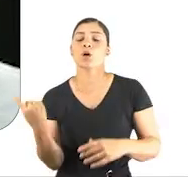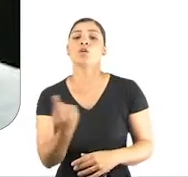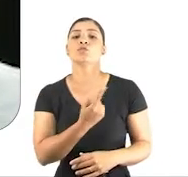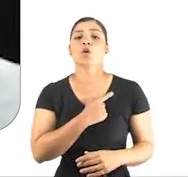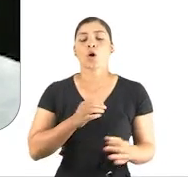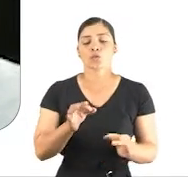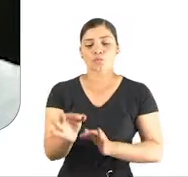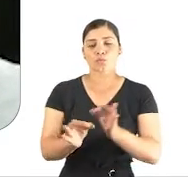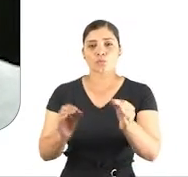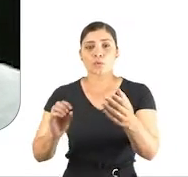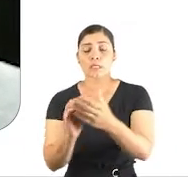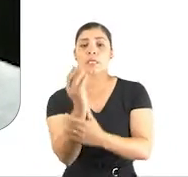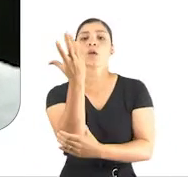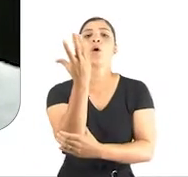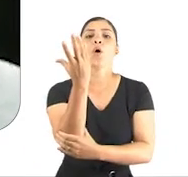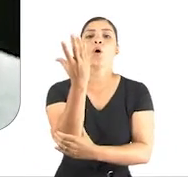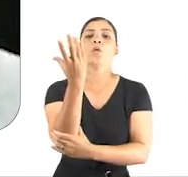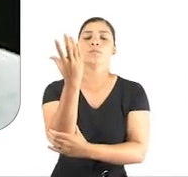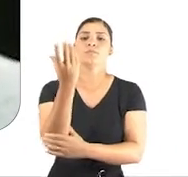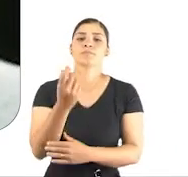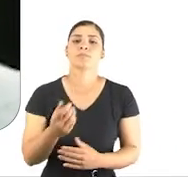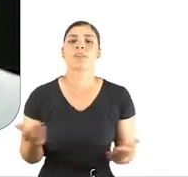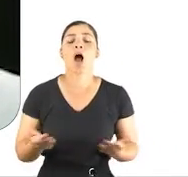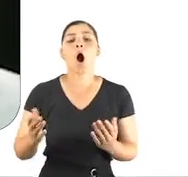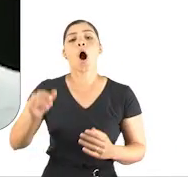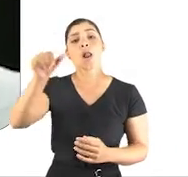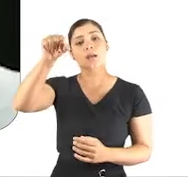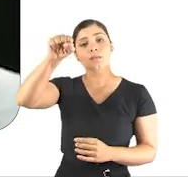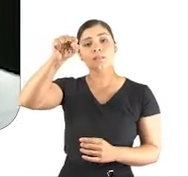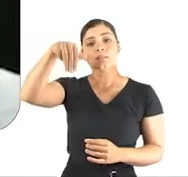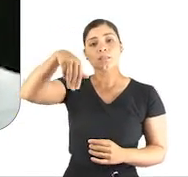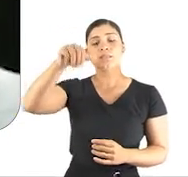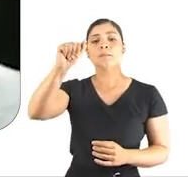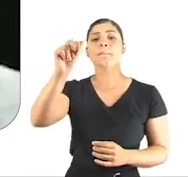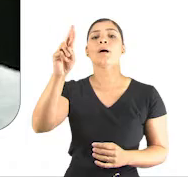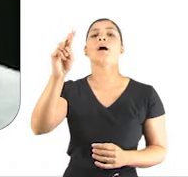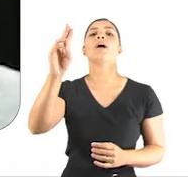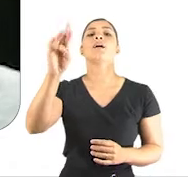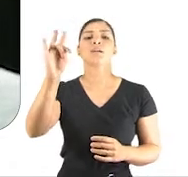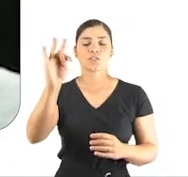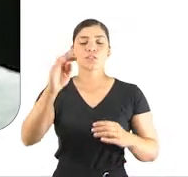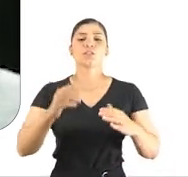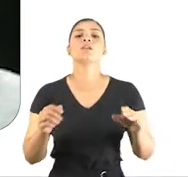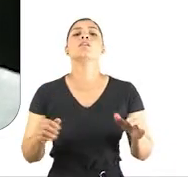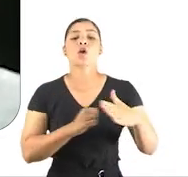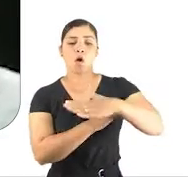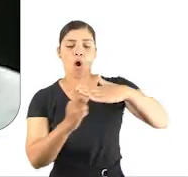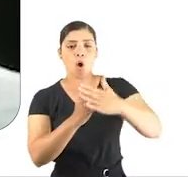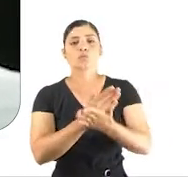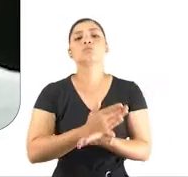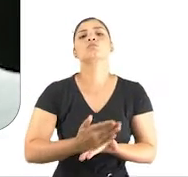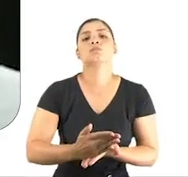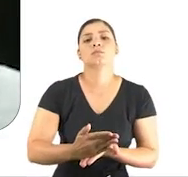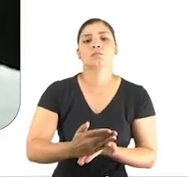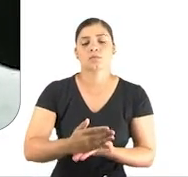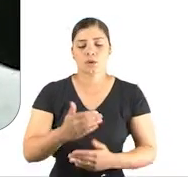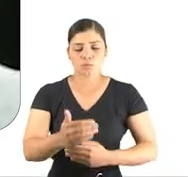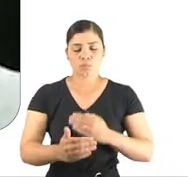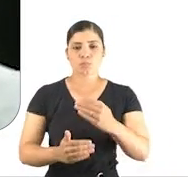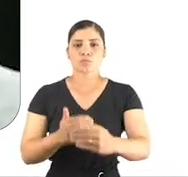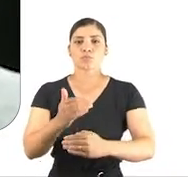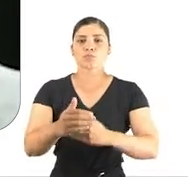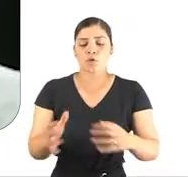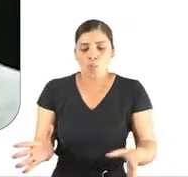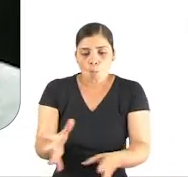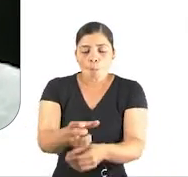a Smart com esse intuito. E a Smart basicamente é uma startup digital, lean e ágil, né? Nós trabalhamos nesse modelo enxuto